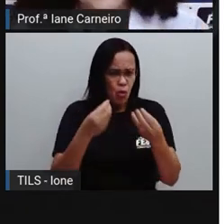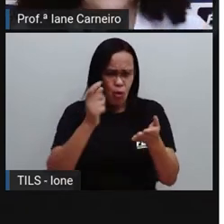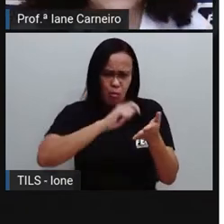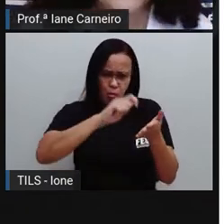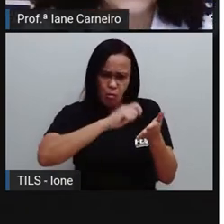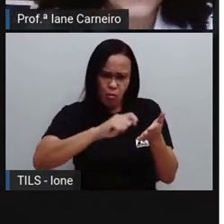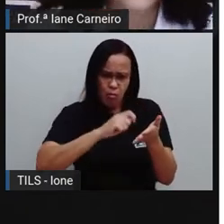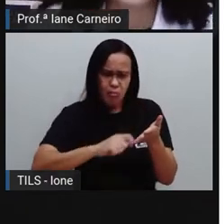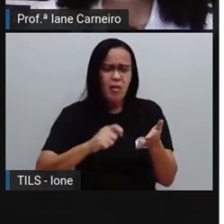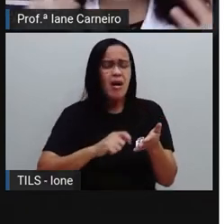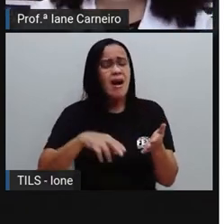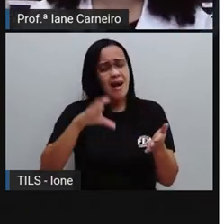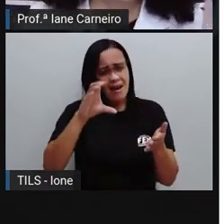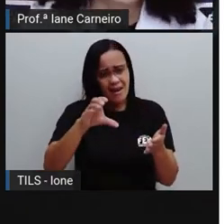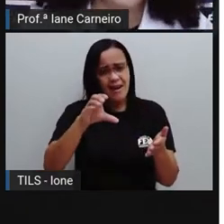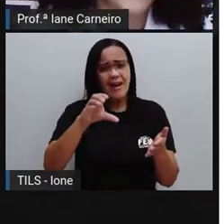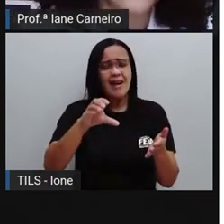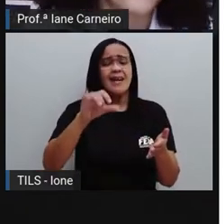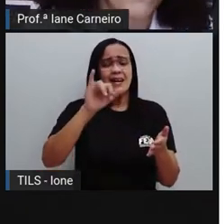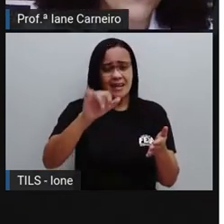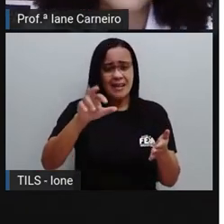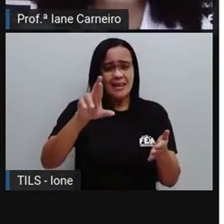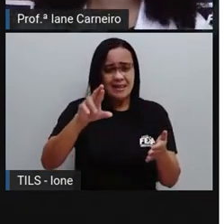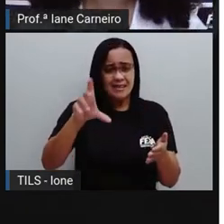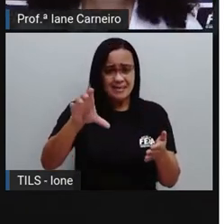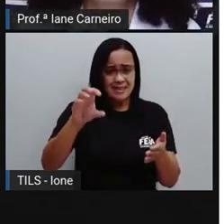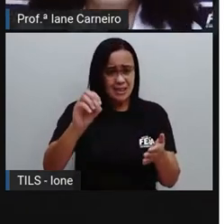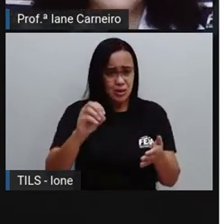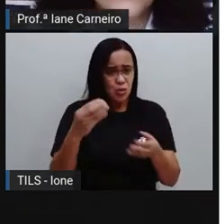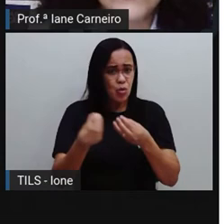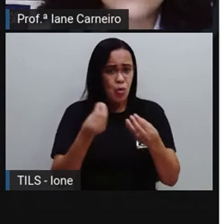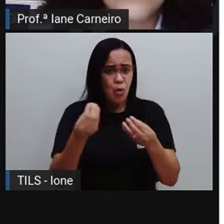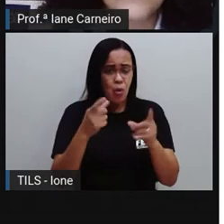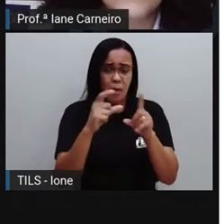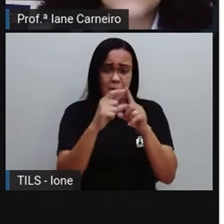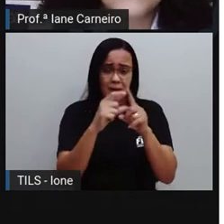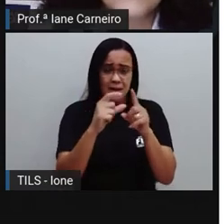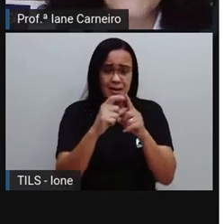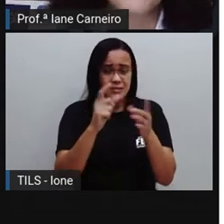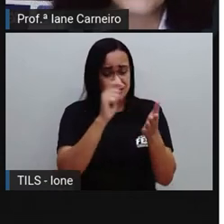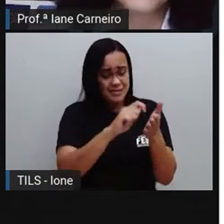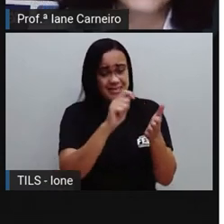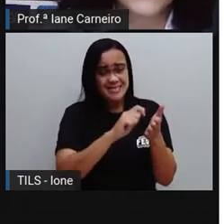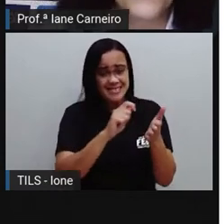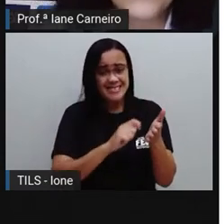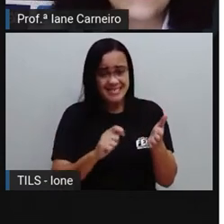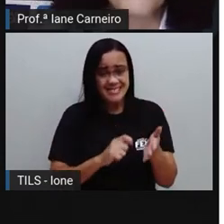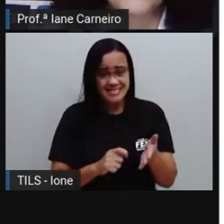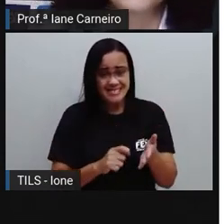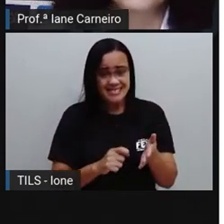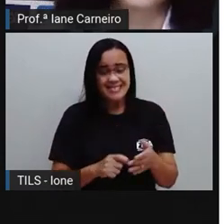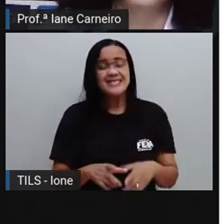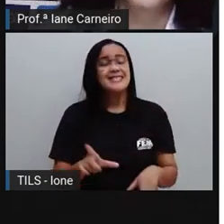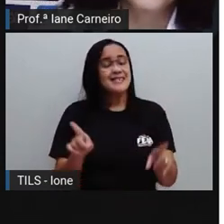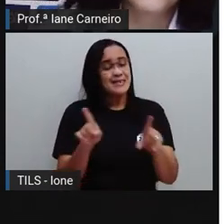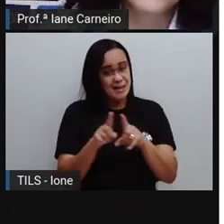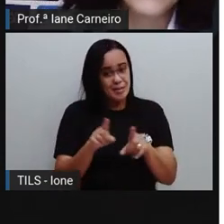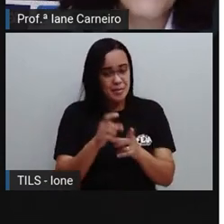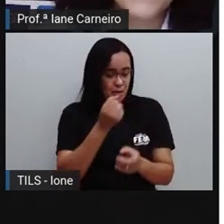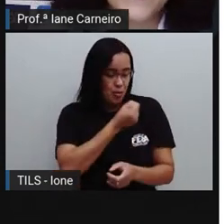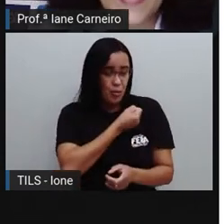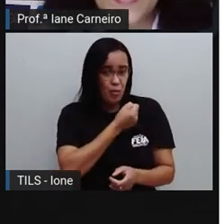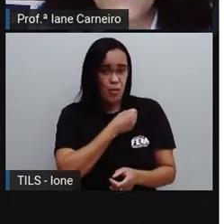outra outra vez a palavra seco você já vai saber tá bom Então olha só na página 32 ela fala assim